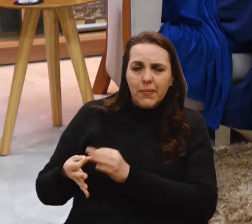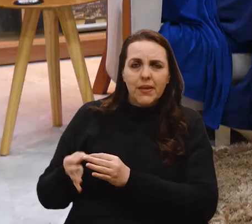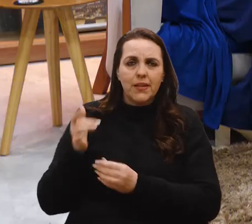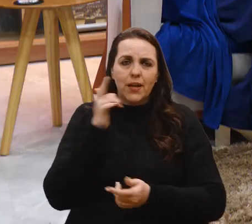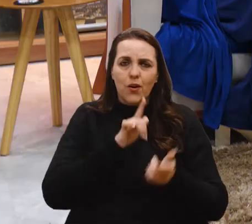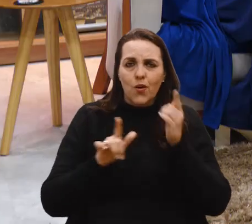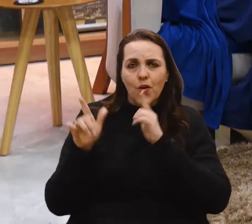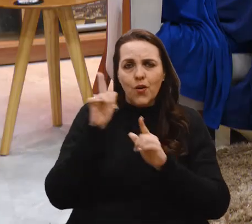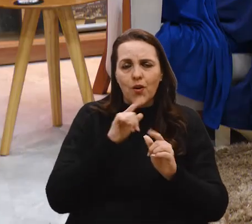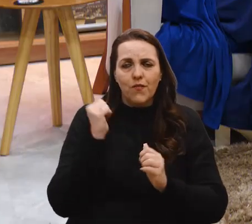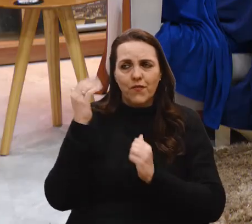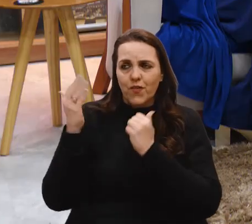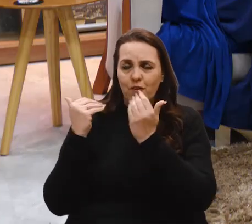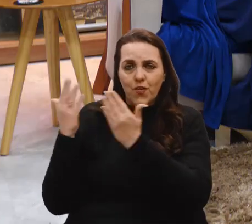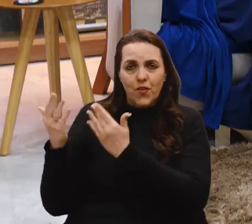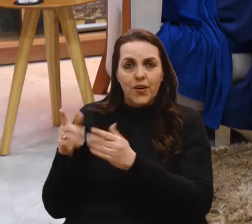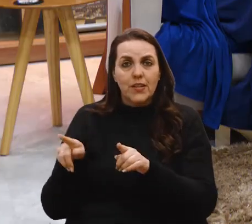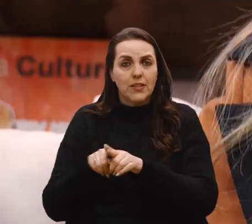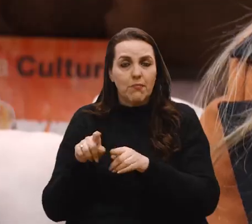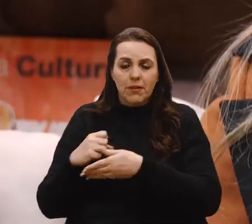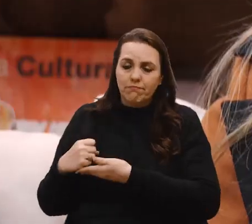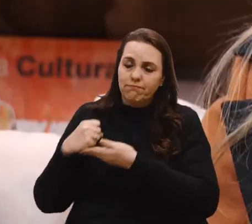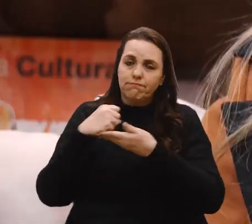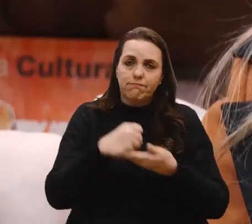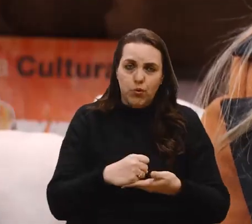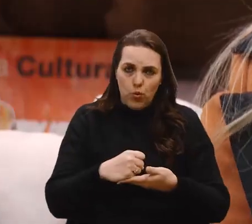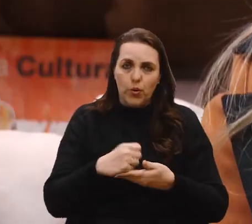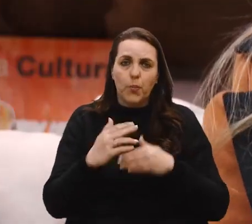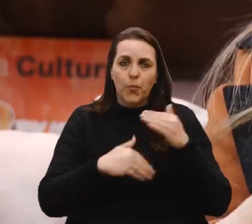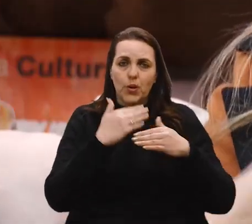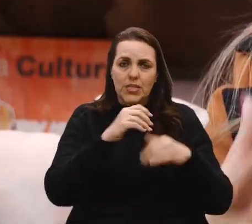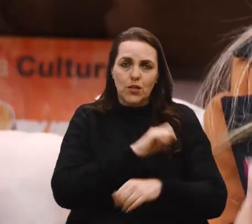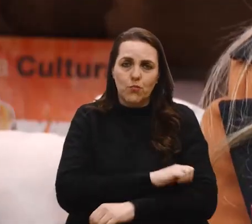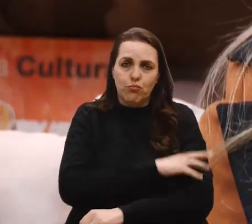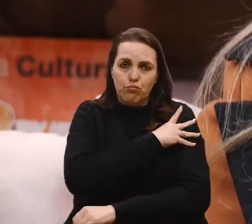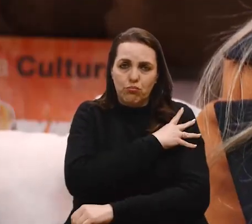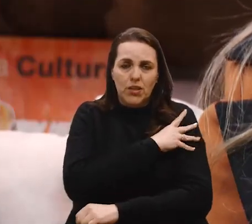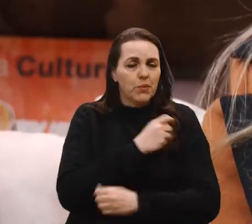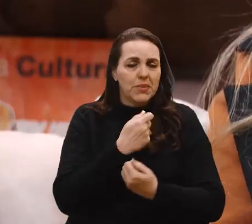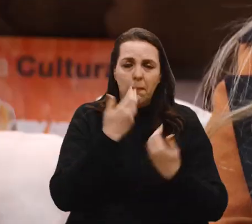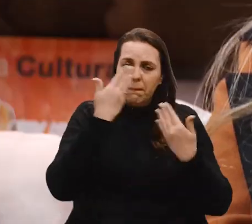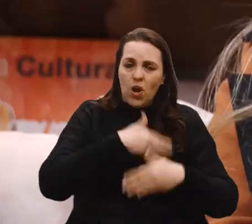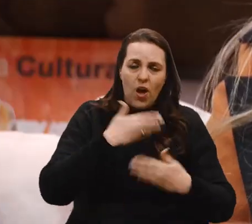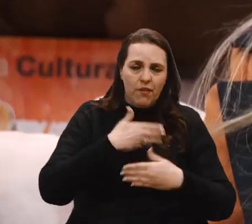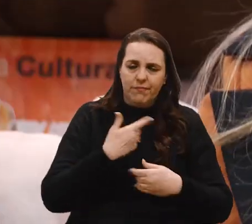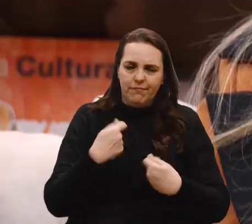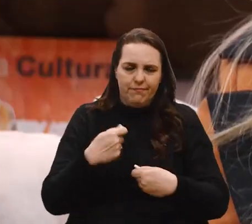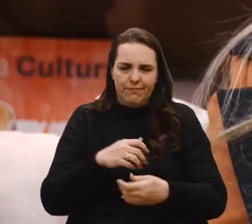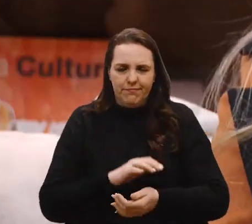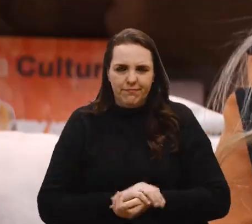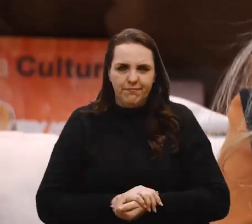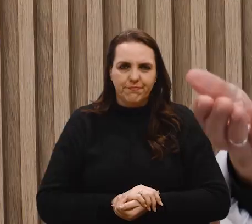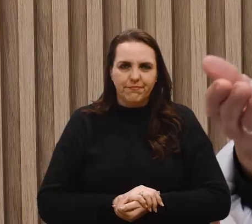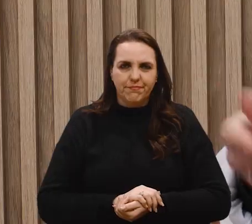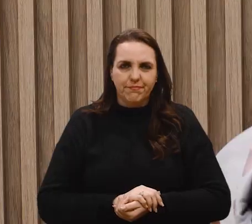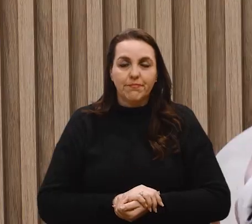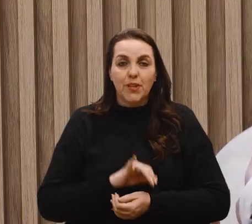fora, que isso também fundamenta o processo de aceleração, não precisa passar por aquela prova, né? Eu quero aproveitar